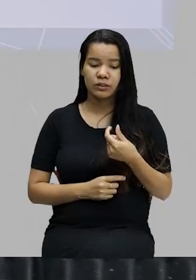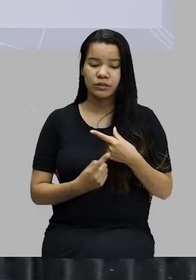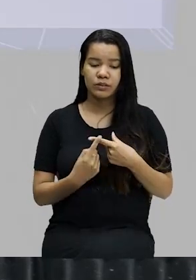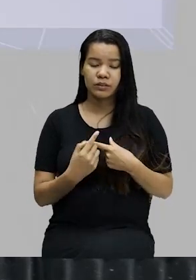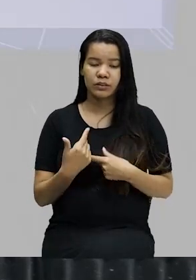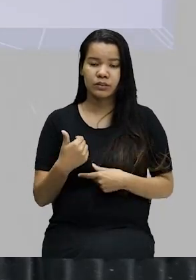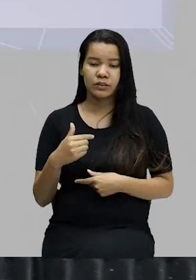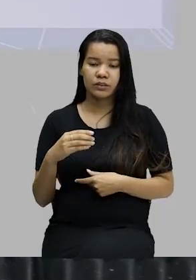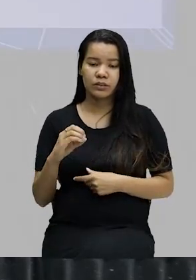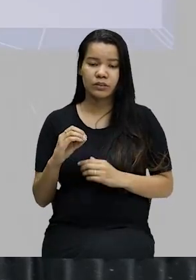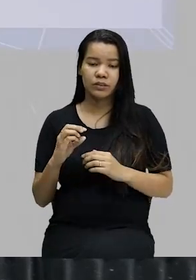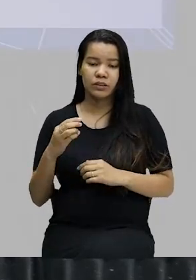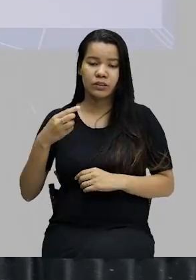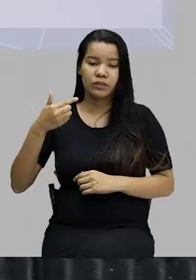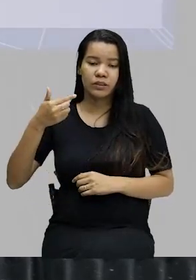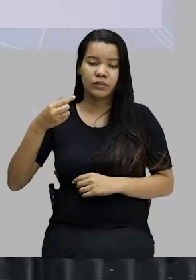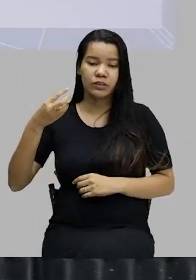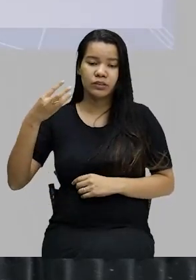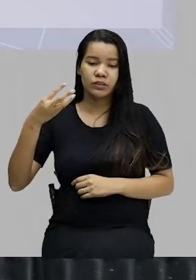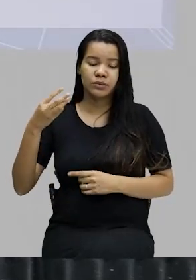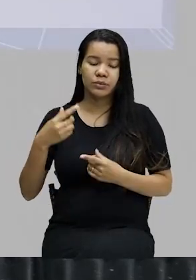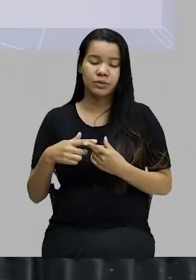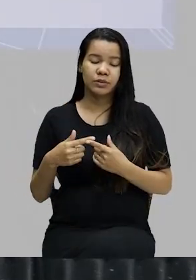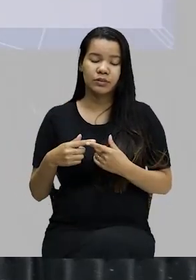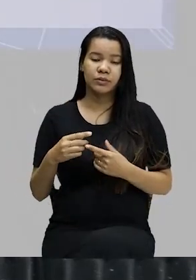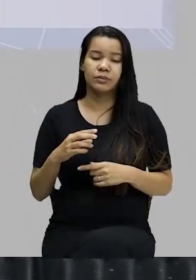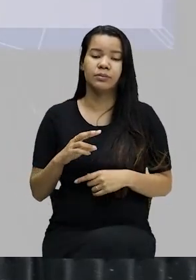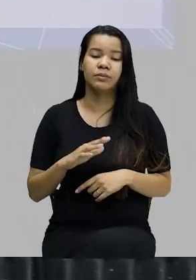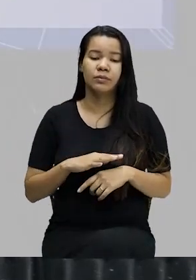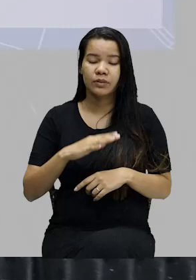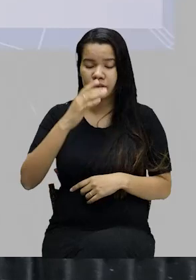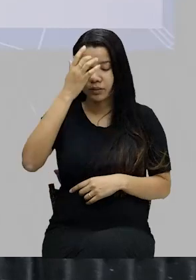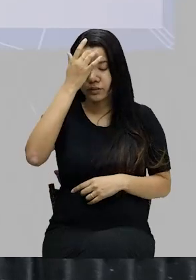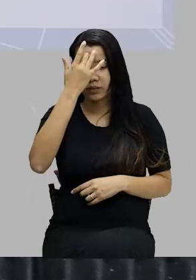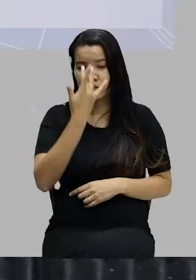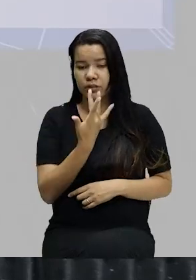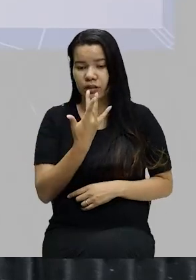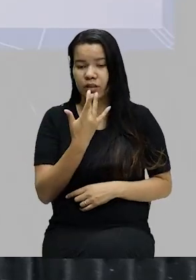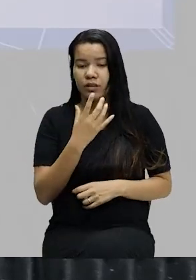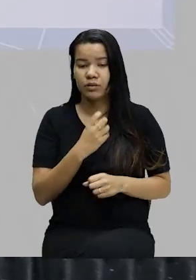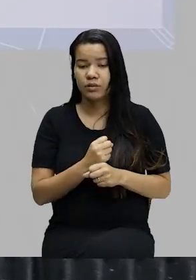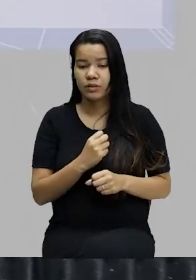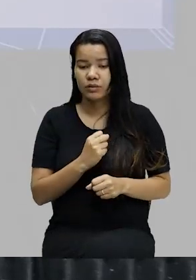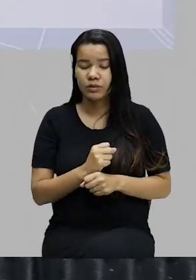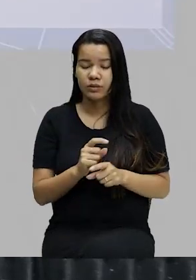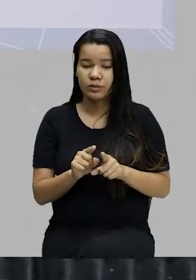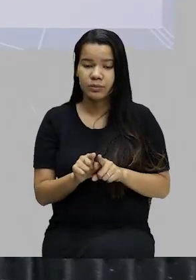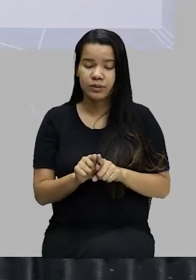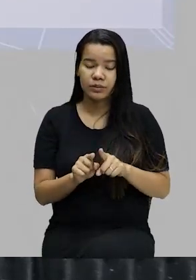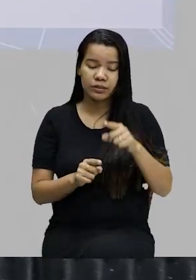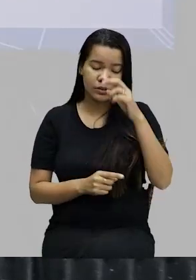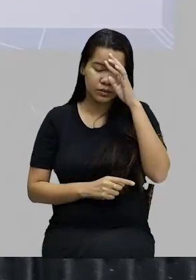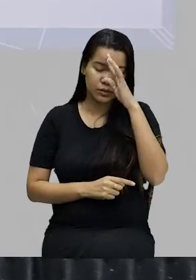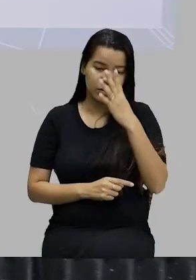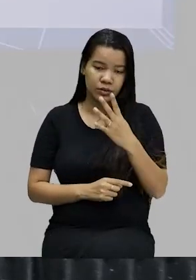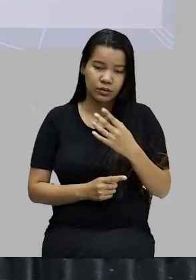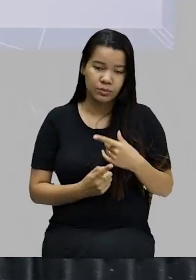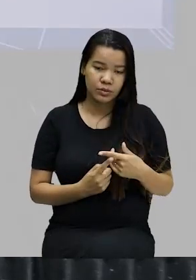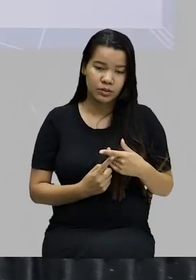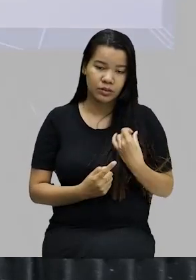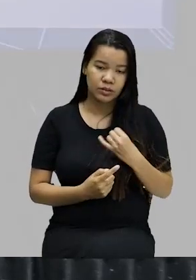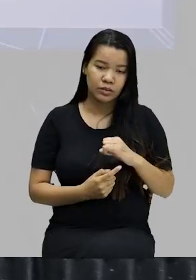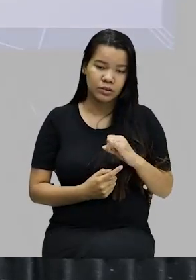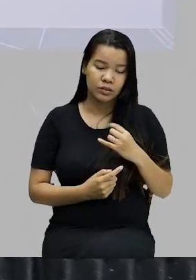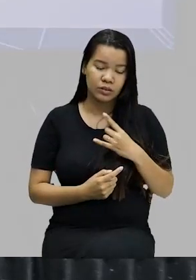porque assim vai facilitar os cálculos, vai facilitar a resolução. Porque se a gente trabalhar com números